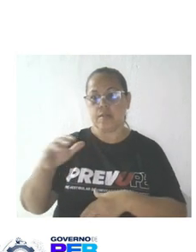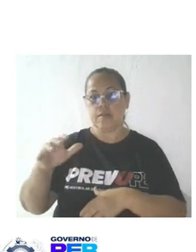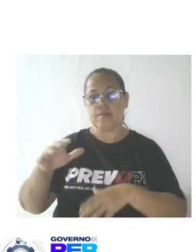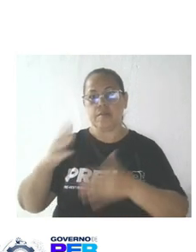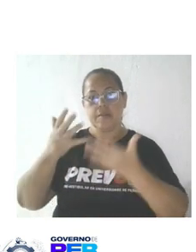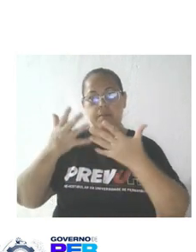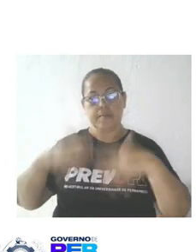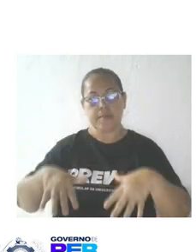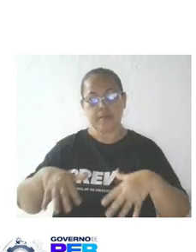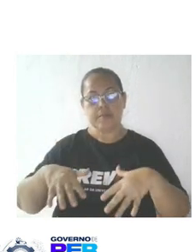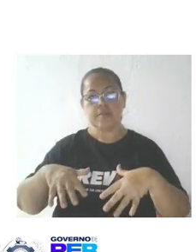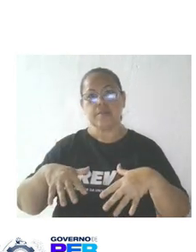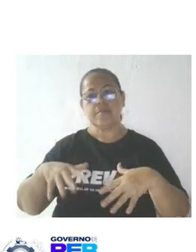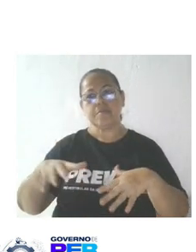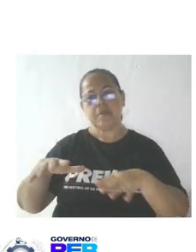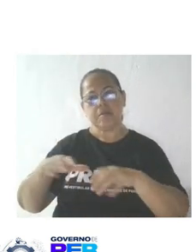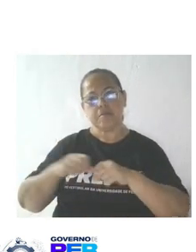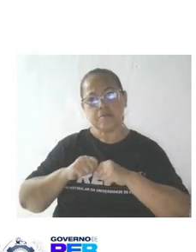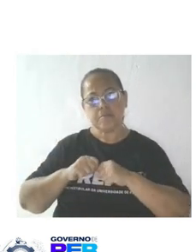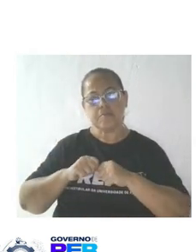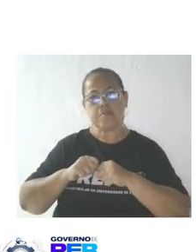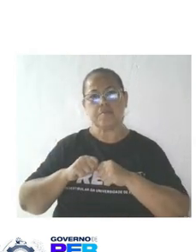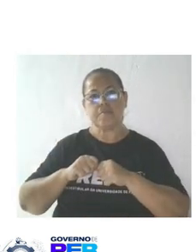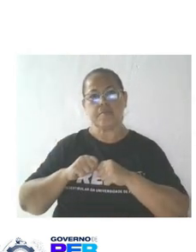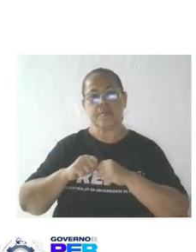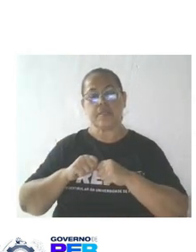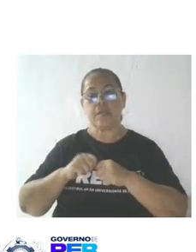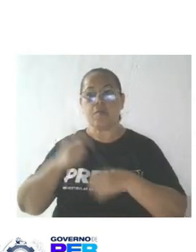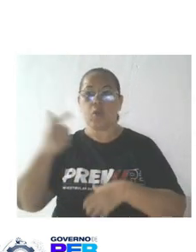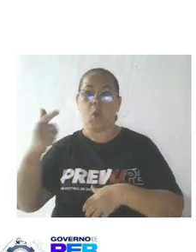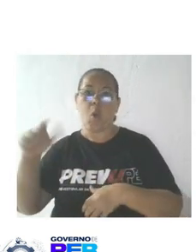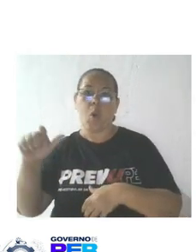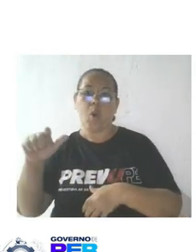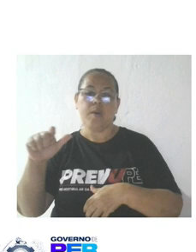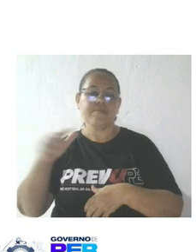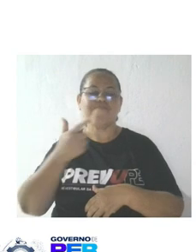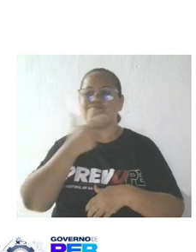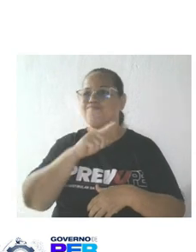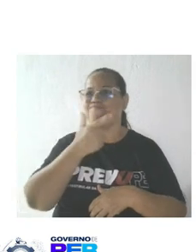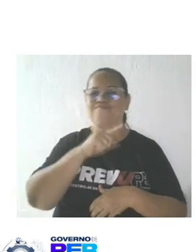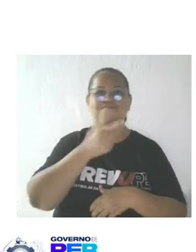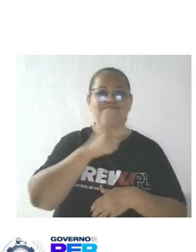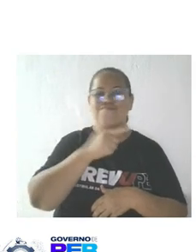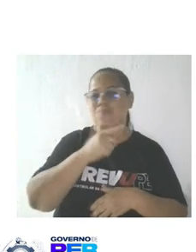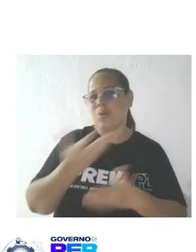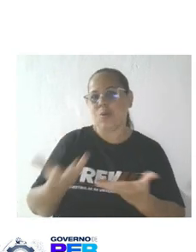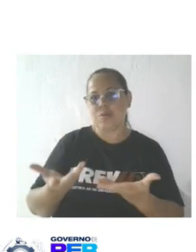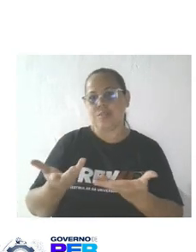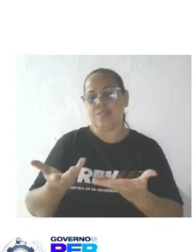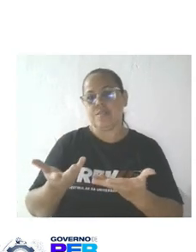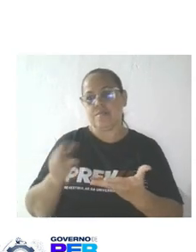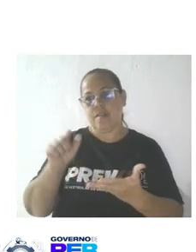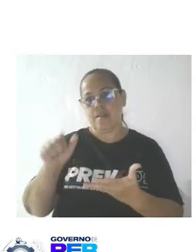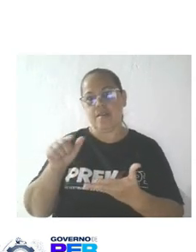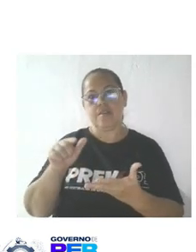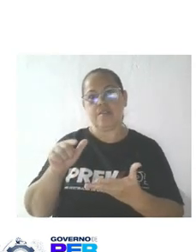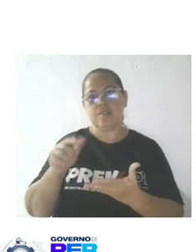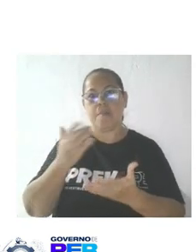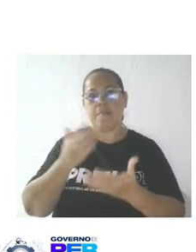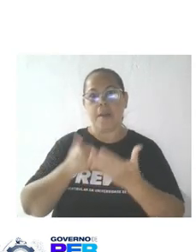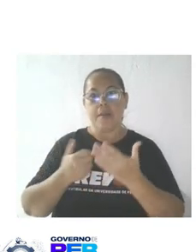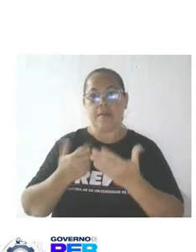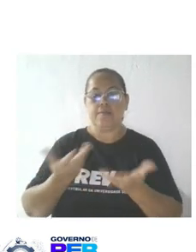orgânicos, acessíveis para seu consumo, enquanto outros não conseguem tal façanha. E são chamados de consumidores.